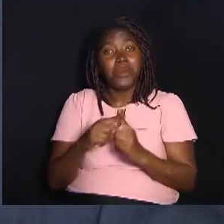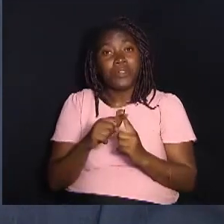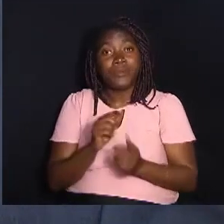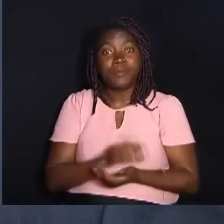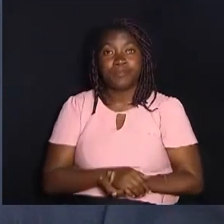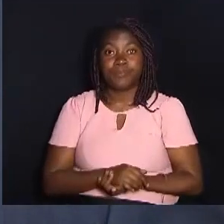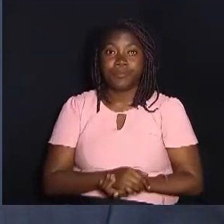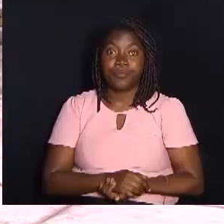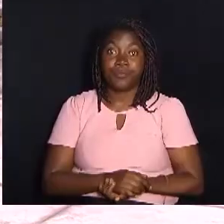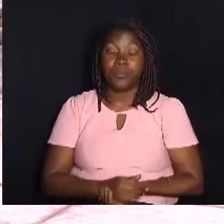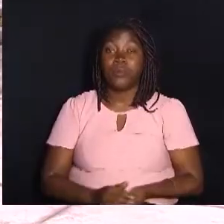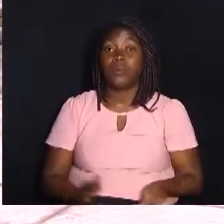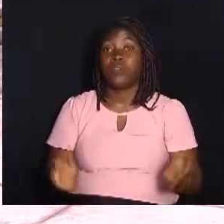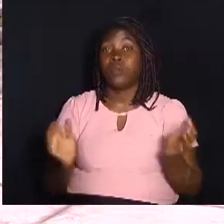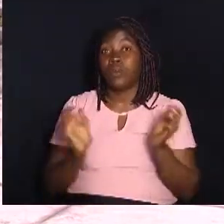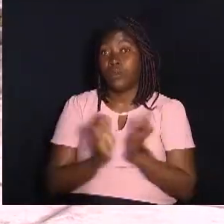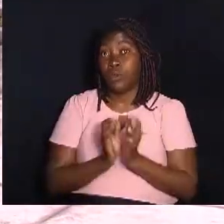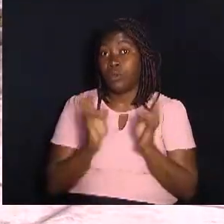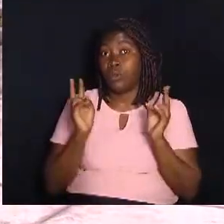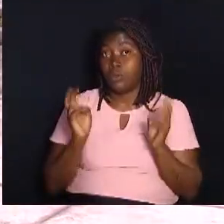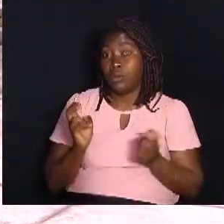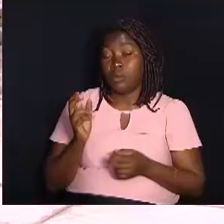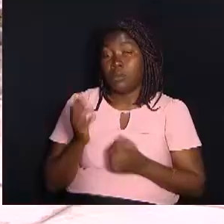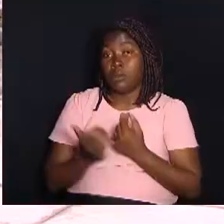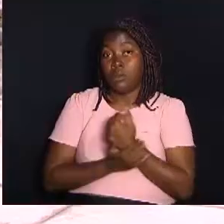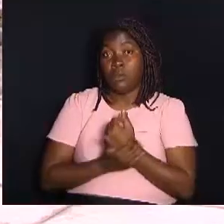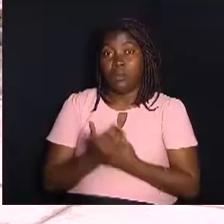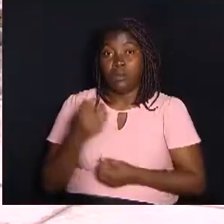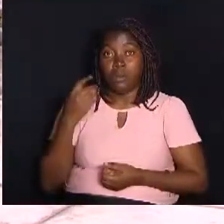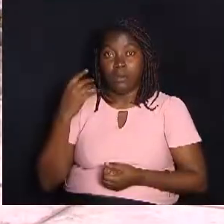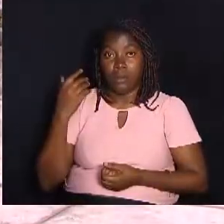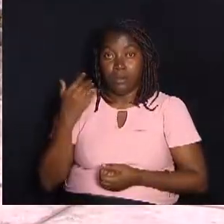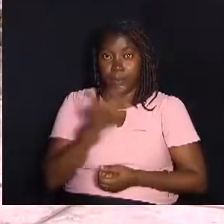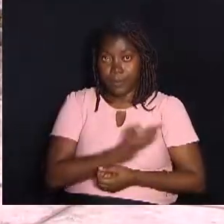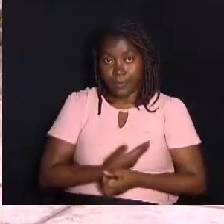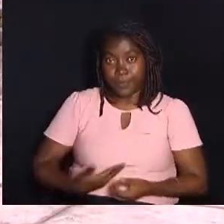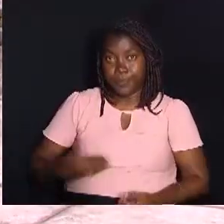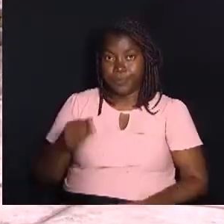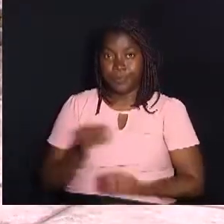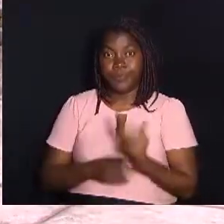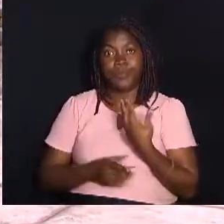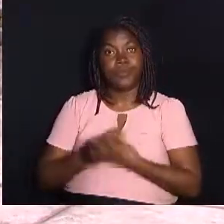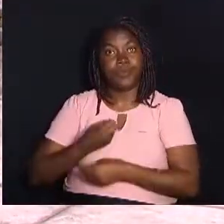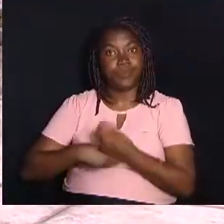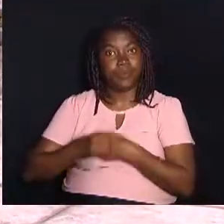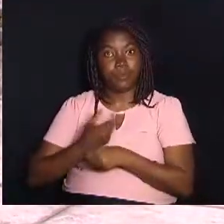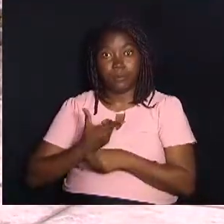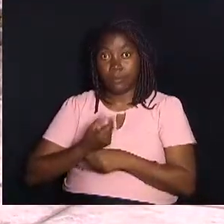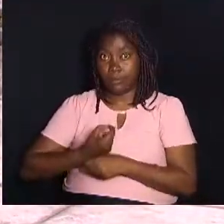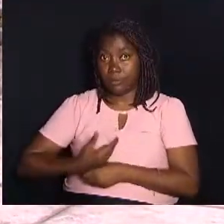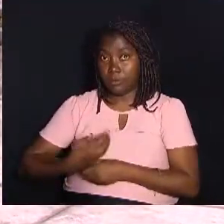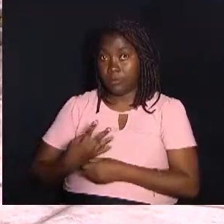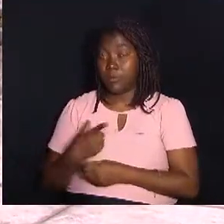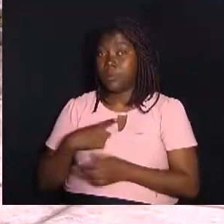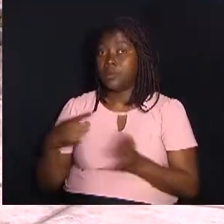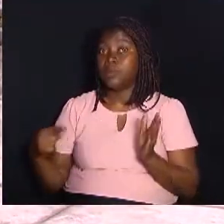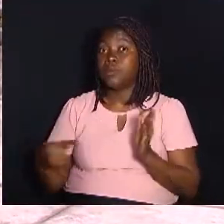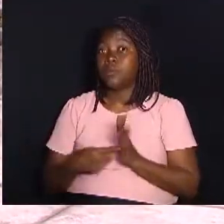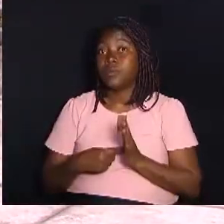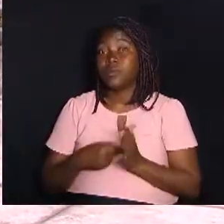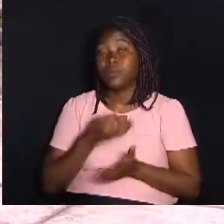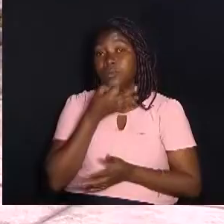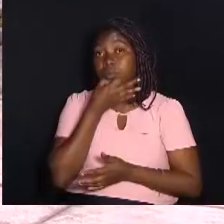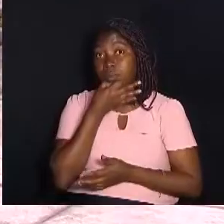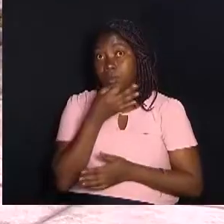eh positiva a comissão para assuntos de segurança pública criado em 2004 tem a finalidade de opinar e emitir